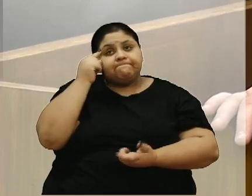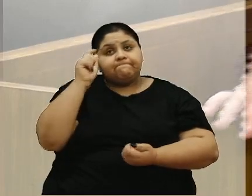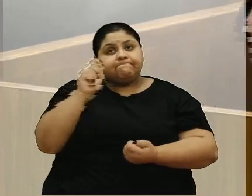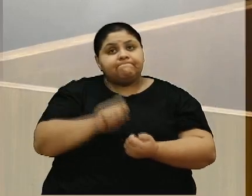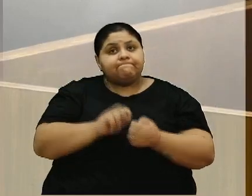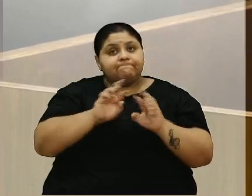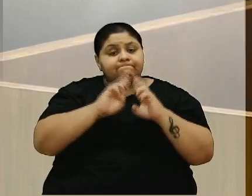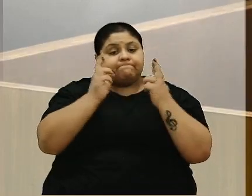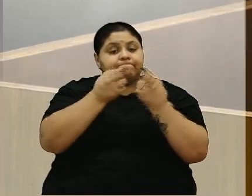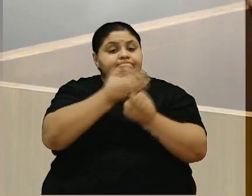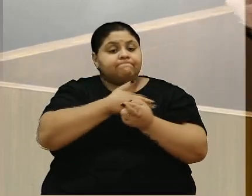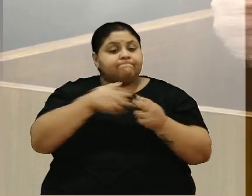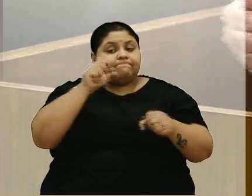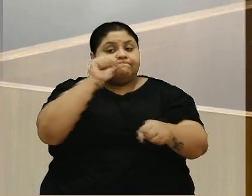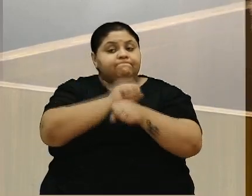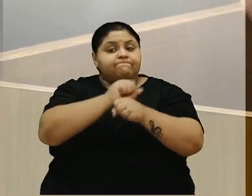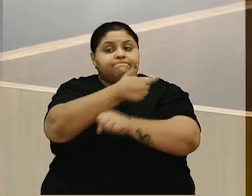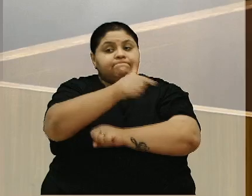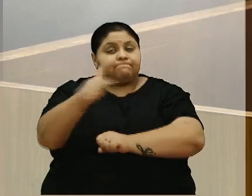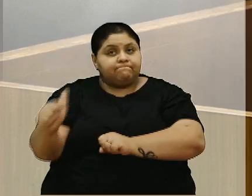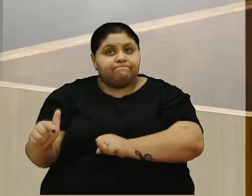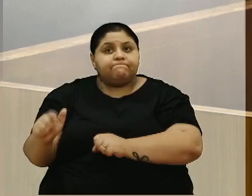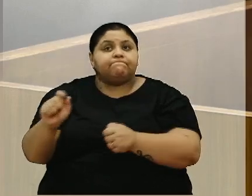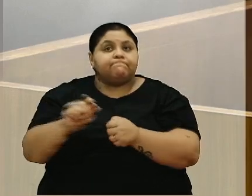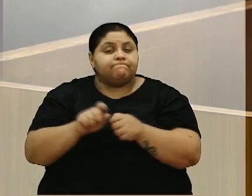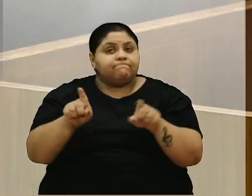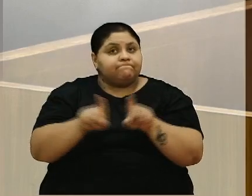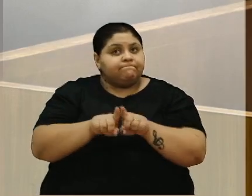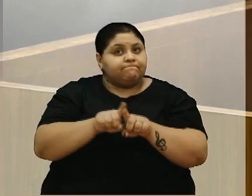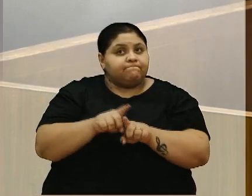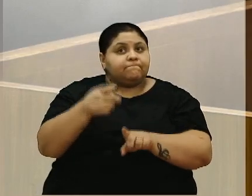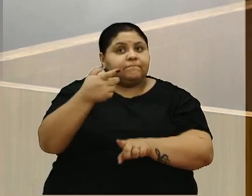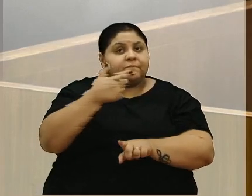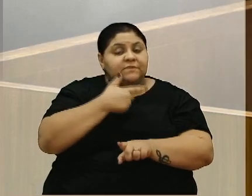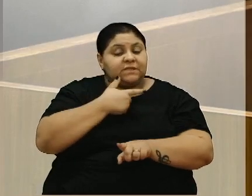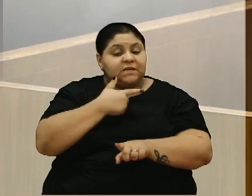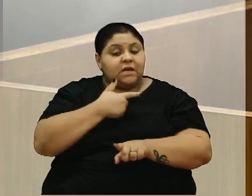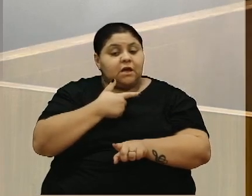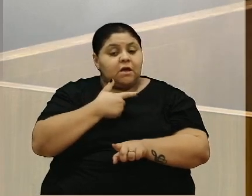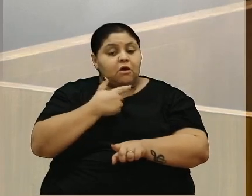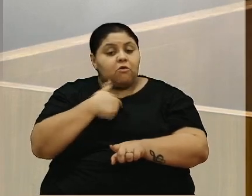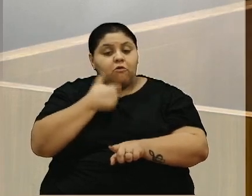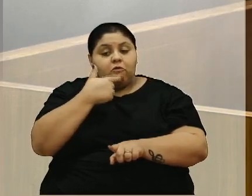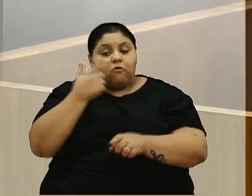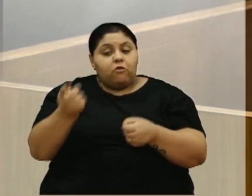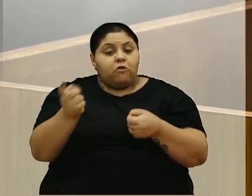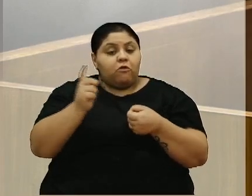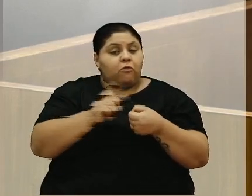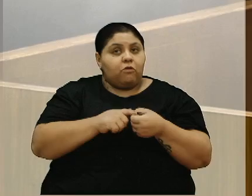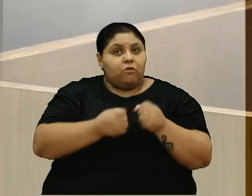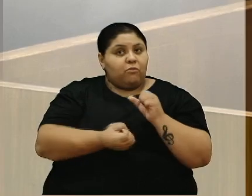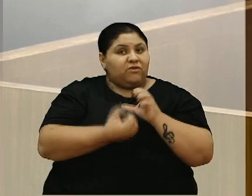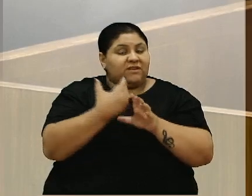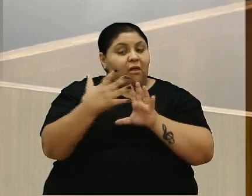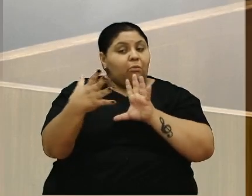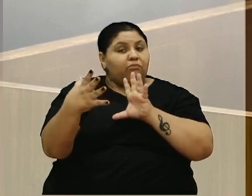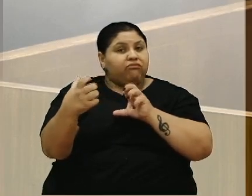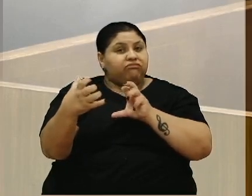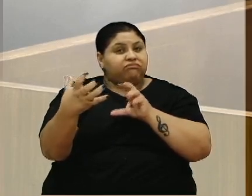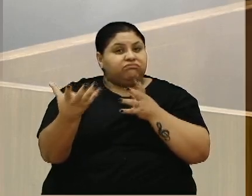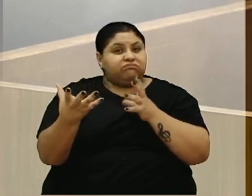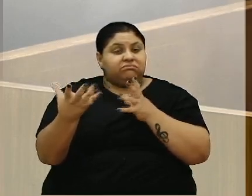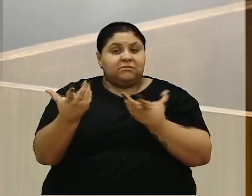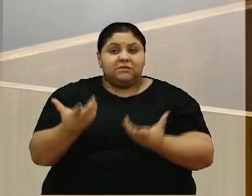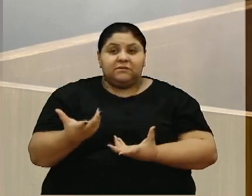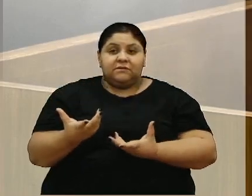audiência pública. Espero que outros municípios façam. Mas eu volto a dizer que a gente não pode criar um cabo de guerra. E